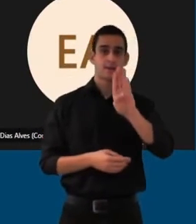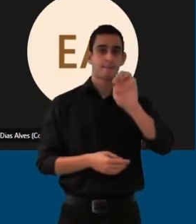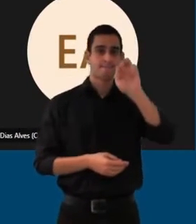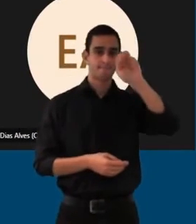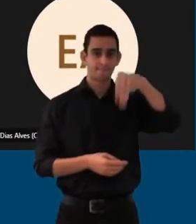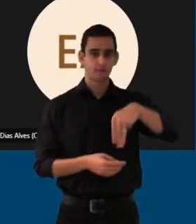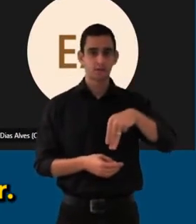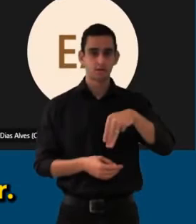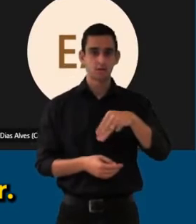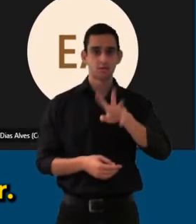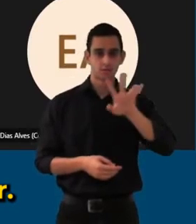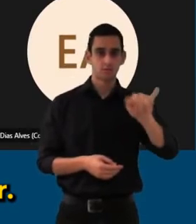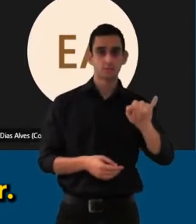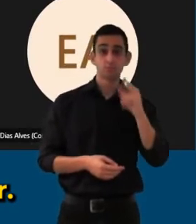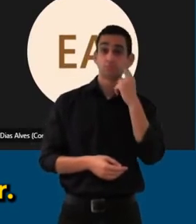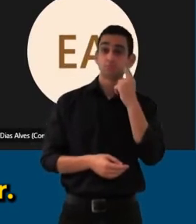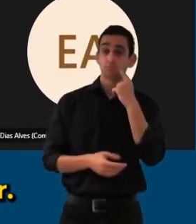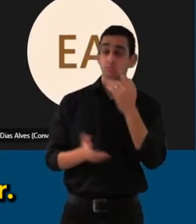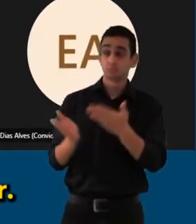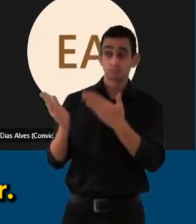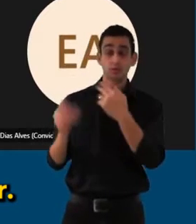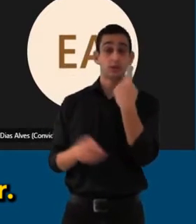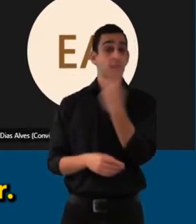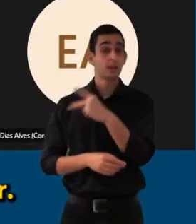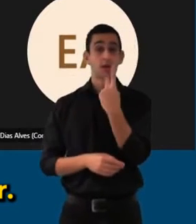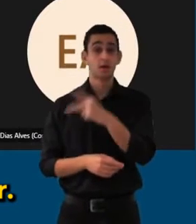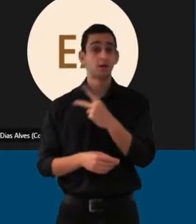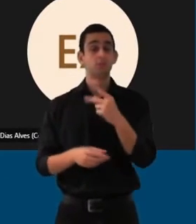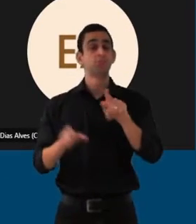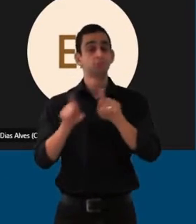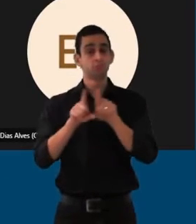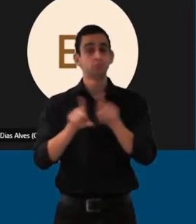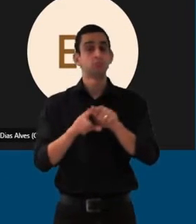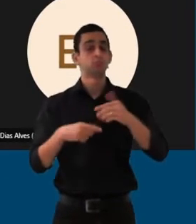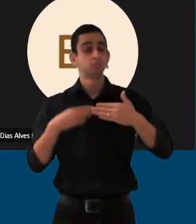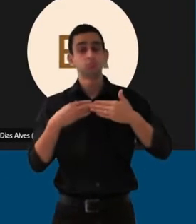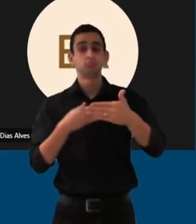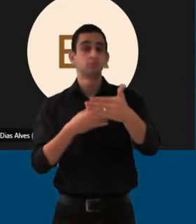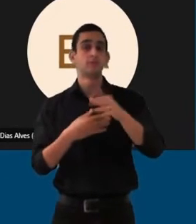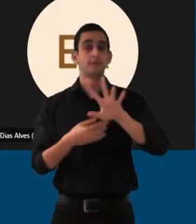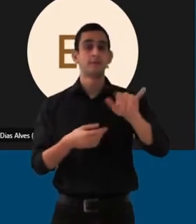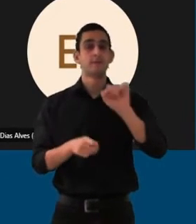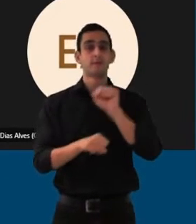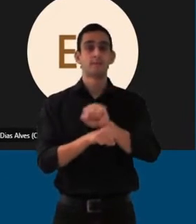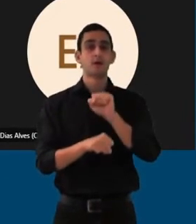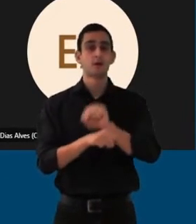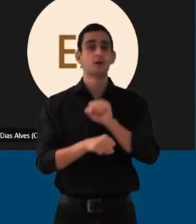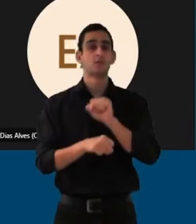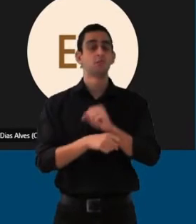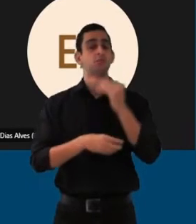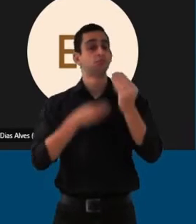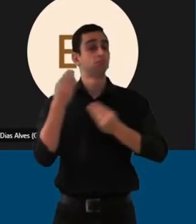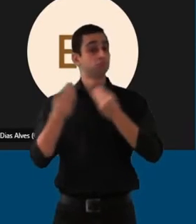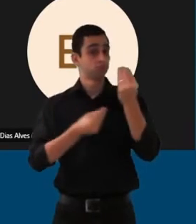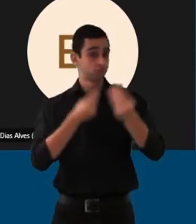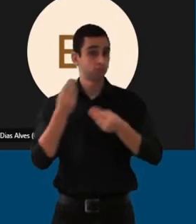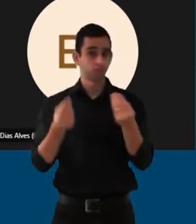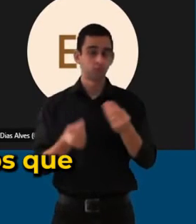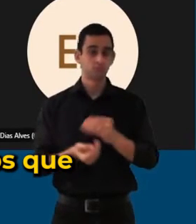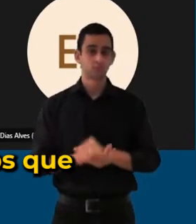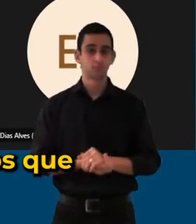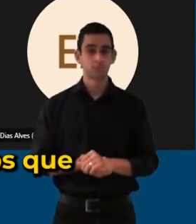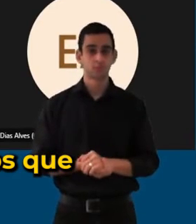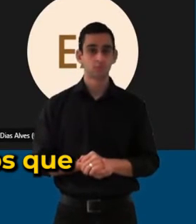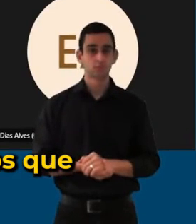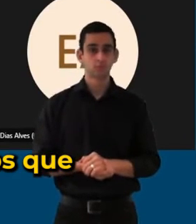senhora, para quando que a gente pode esperar uma solução para esse procedimento?